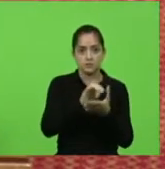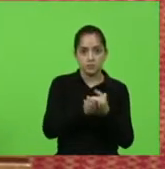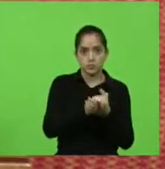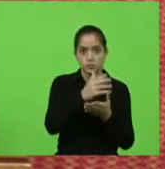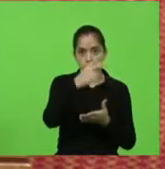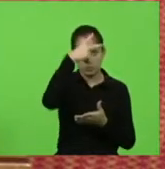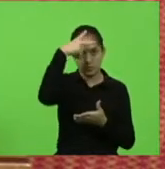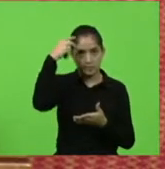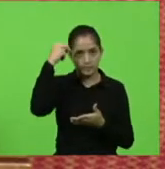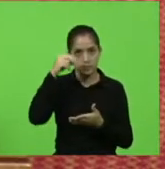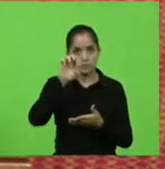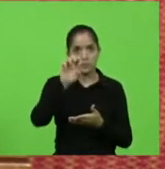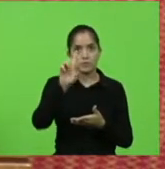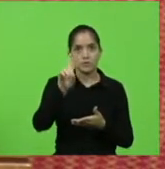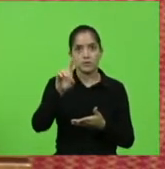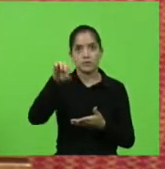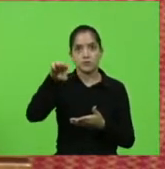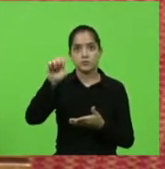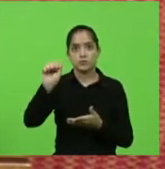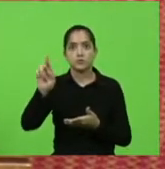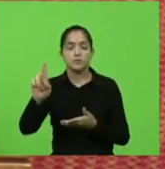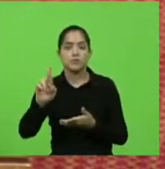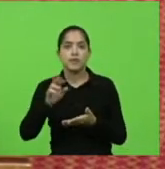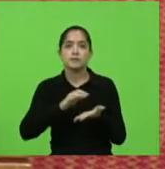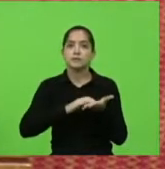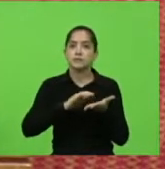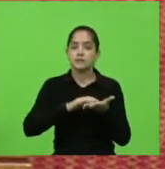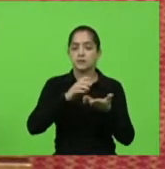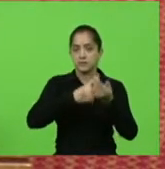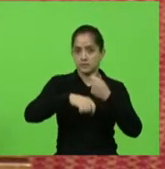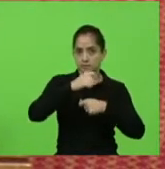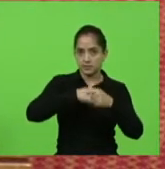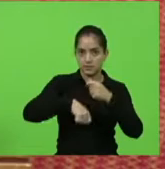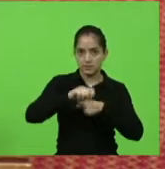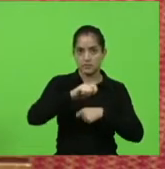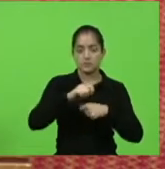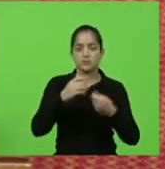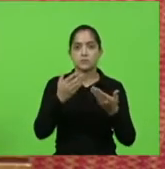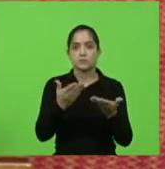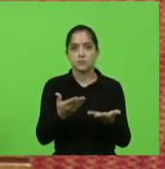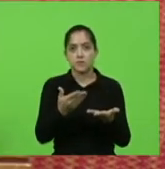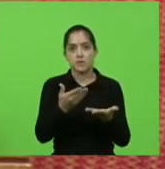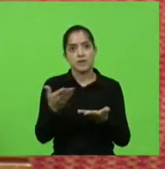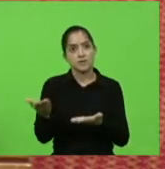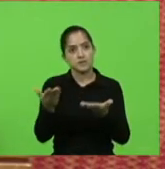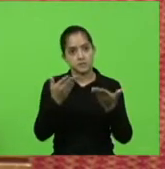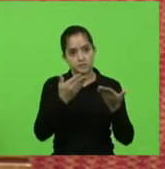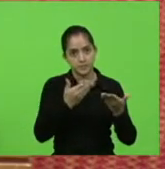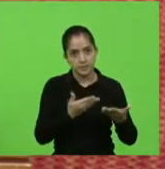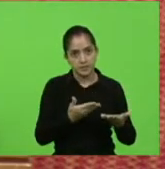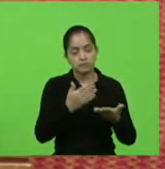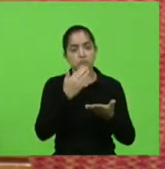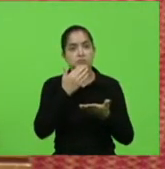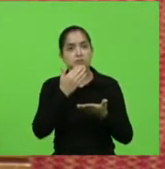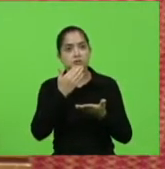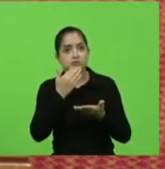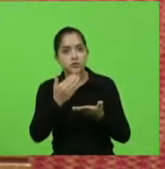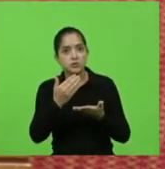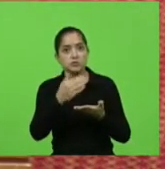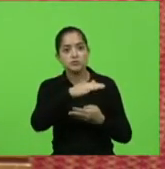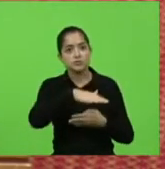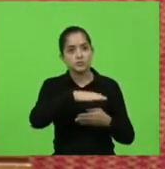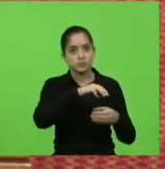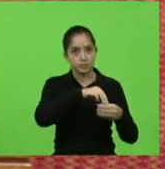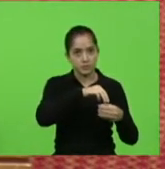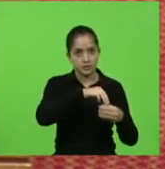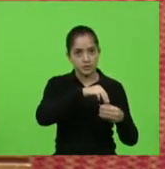Edmar Santiel, secretário de administração. Então, eu sei que eles vieram trazer pleitos do município